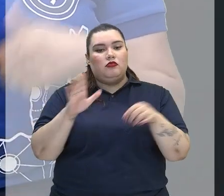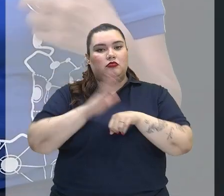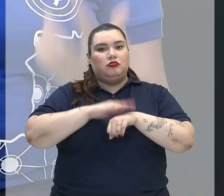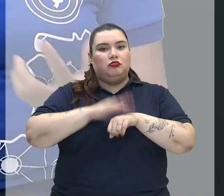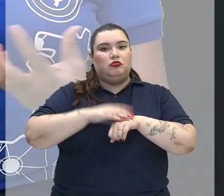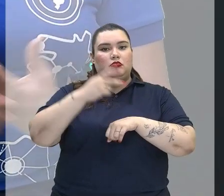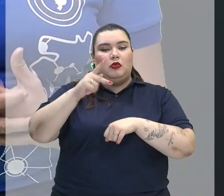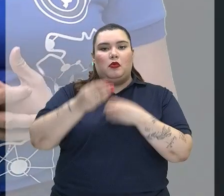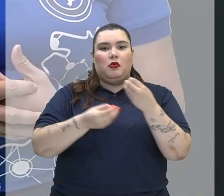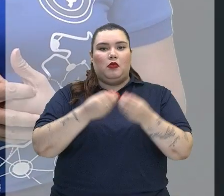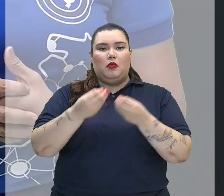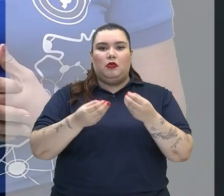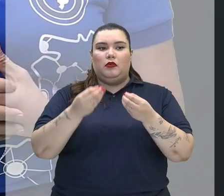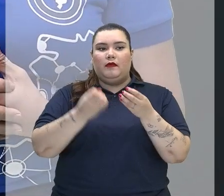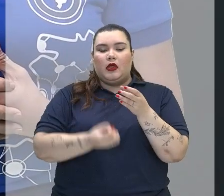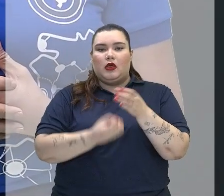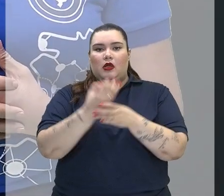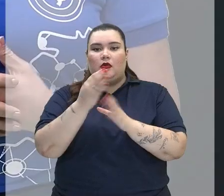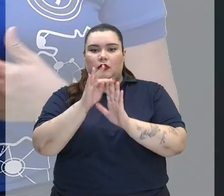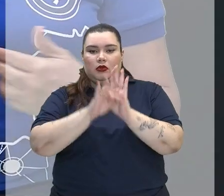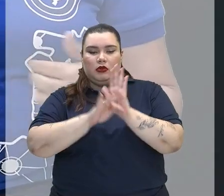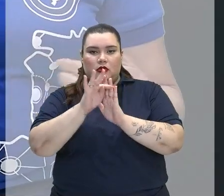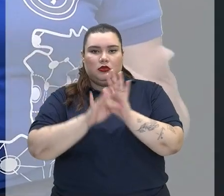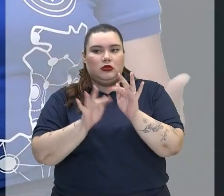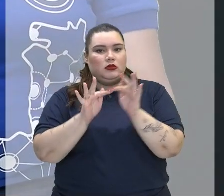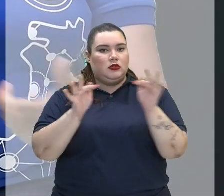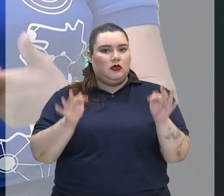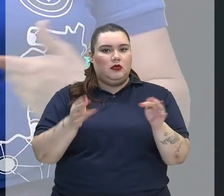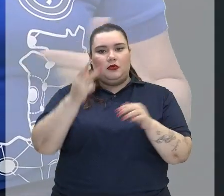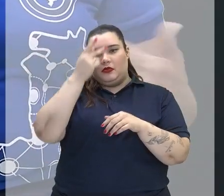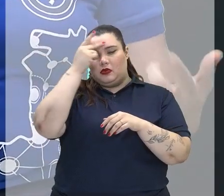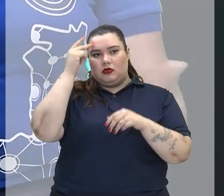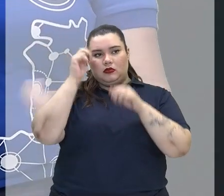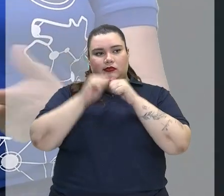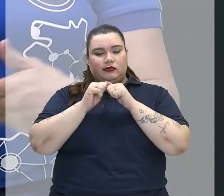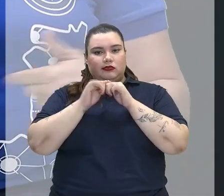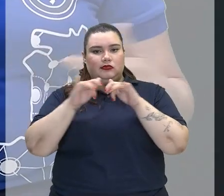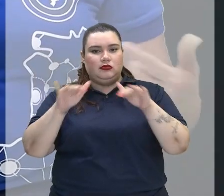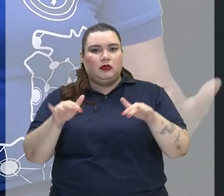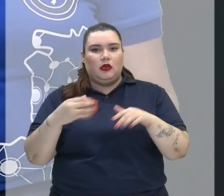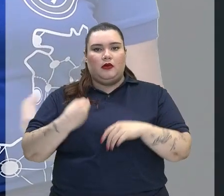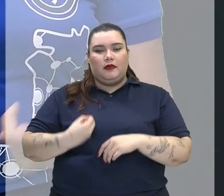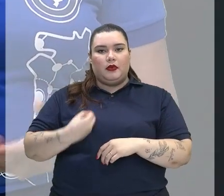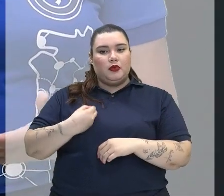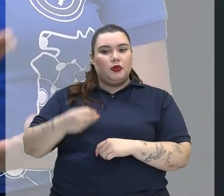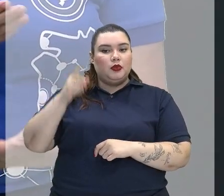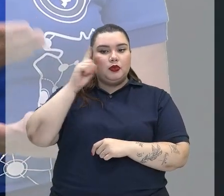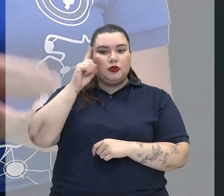pretende alcançar, né, as pessoas ali do cotidiano, do